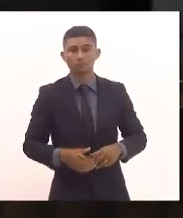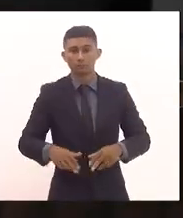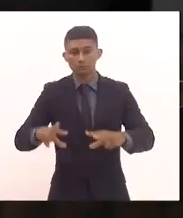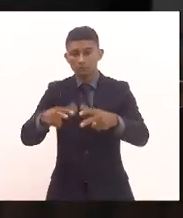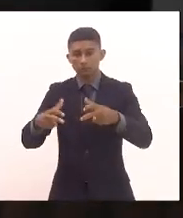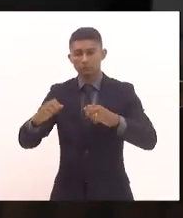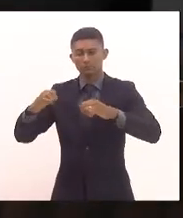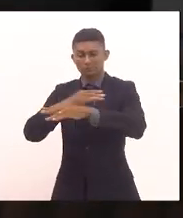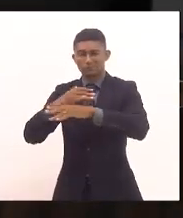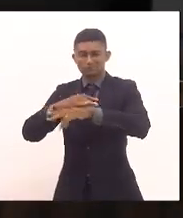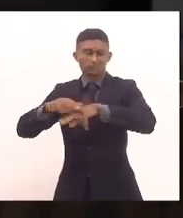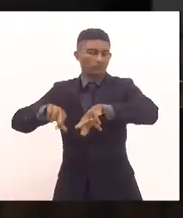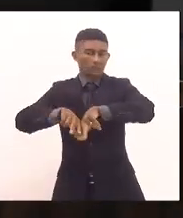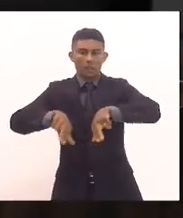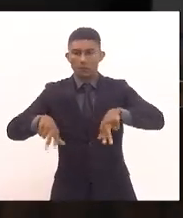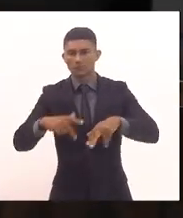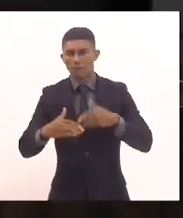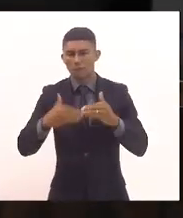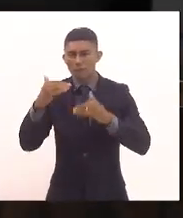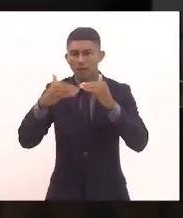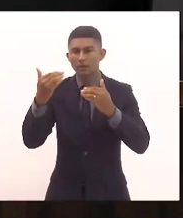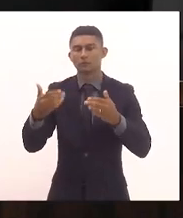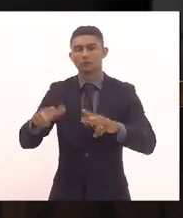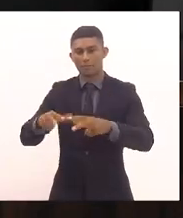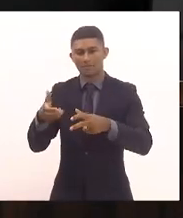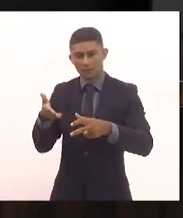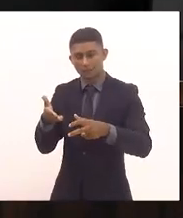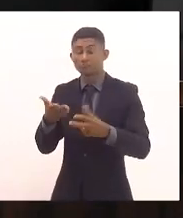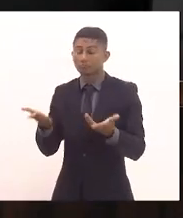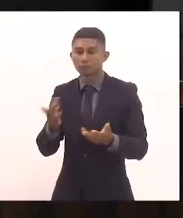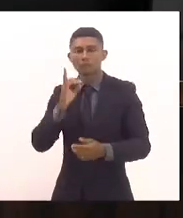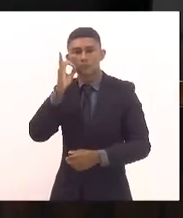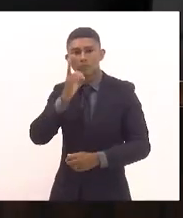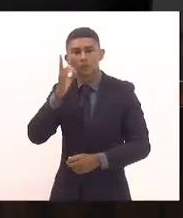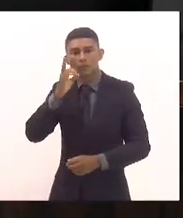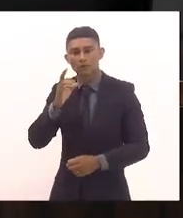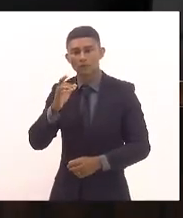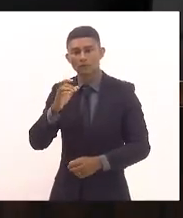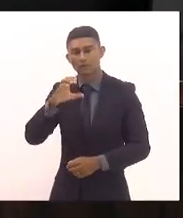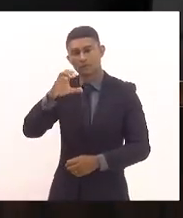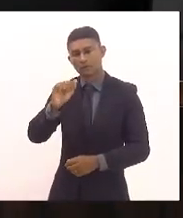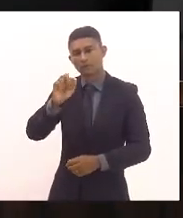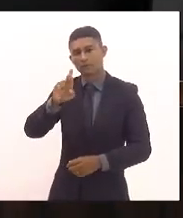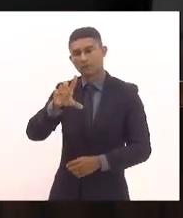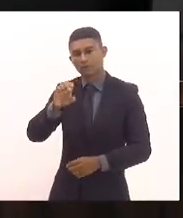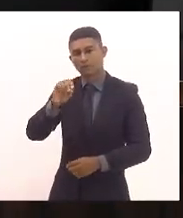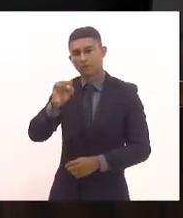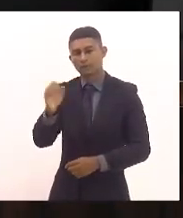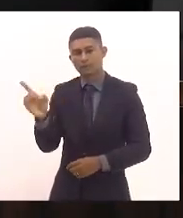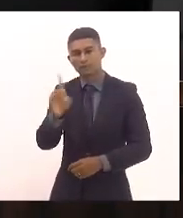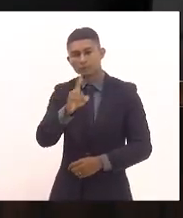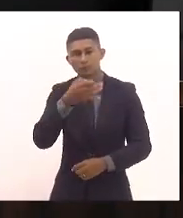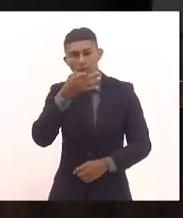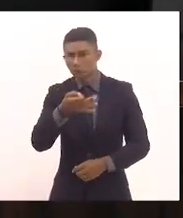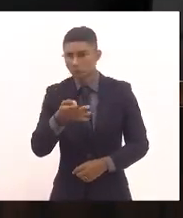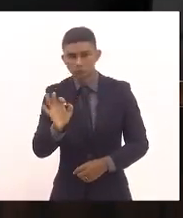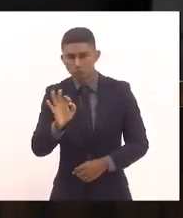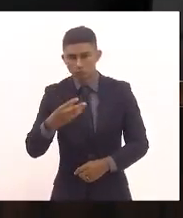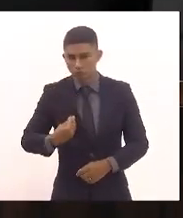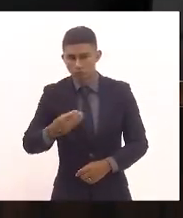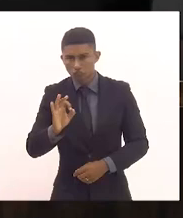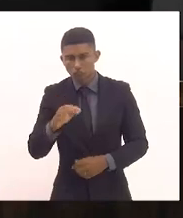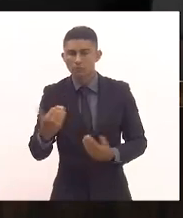Municipais e Desenvolvimento Regional, deputado Carlos Macedo. Deputado Carlos Macedo, deputado Eurico